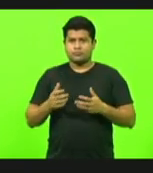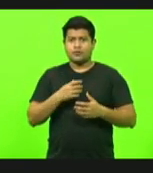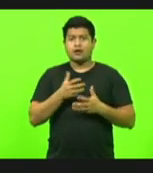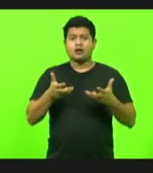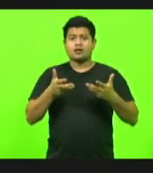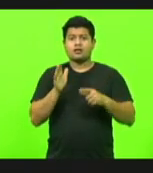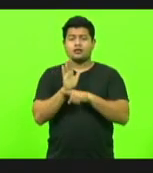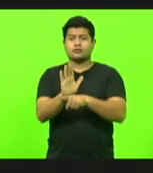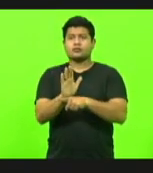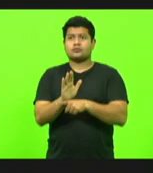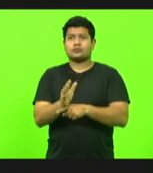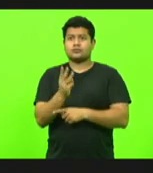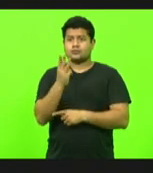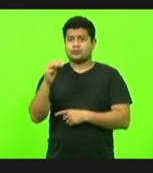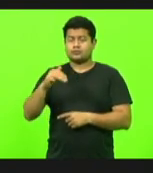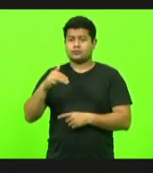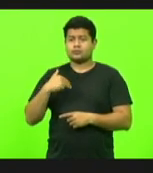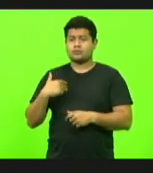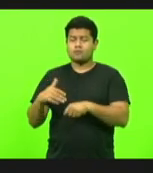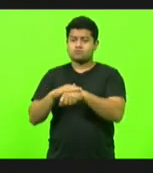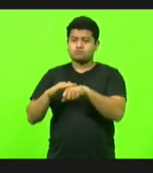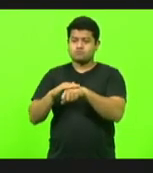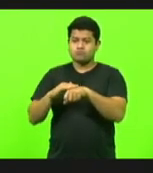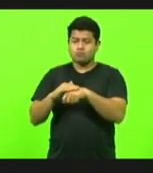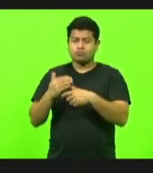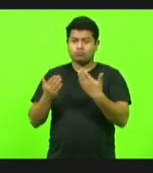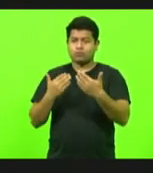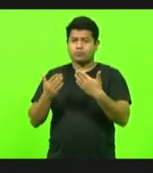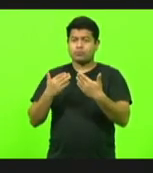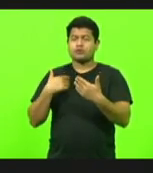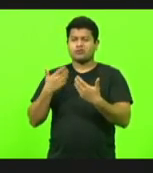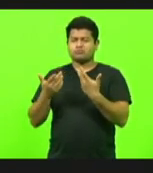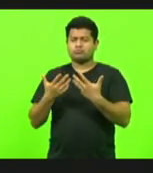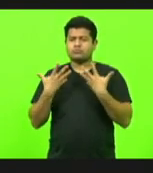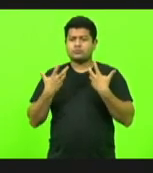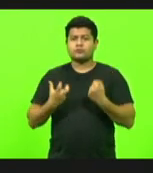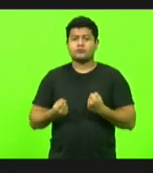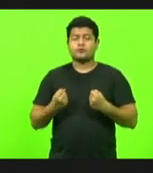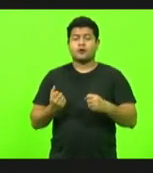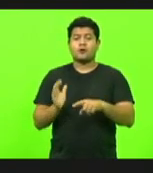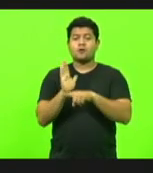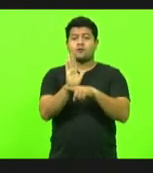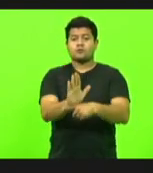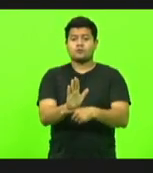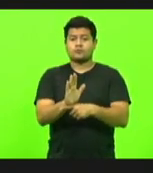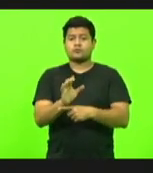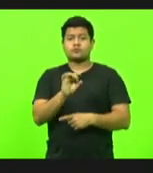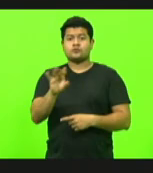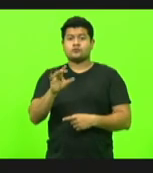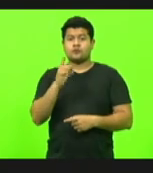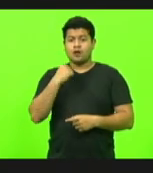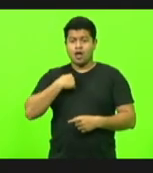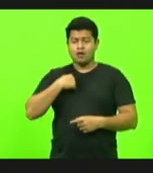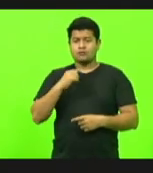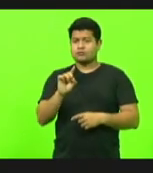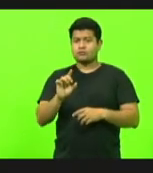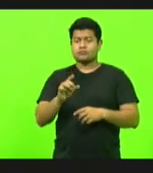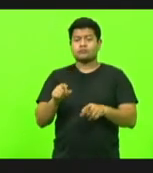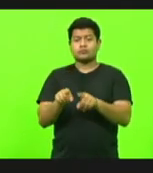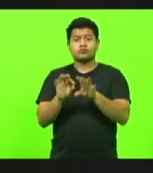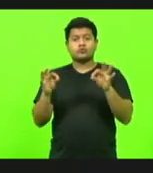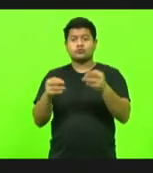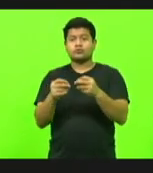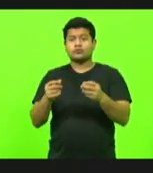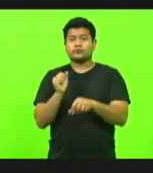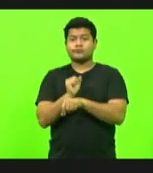em 3 minutos de conversa, se colocou à inteira disposição para ajudar, não só ajudar o deputado, mas ajudar todos aqueles que estavam esperando